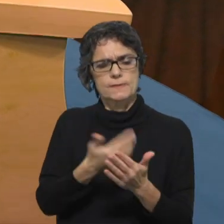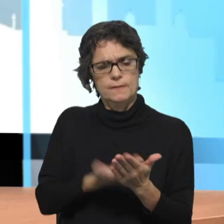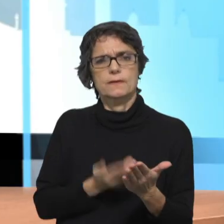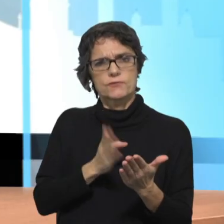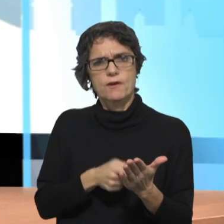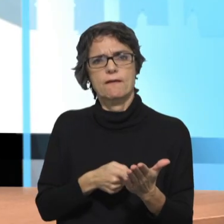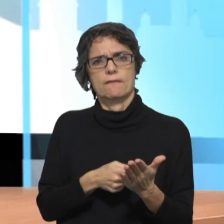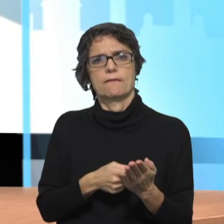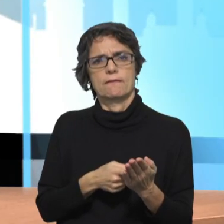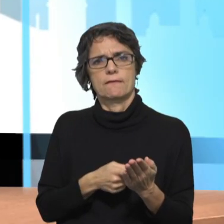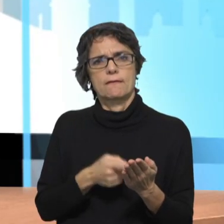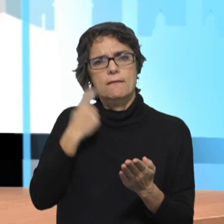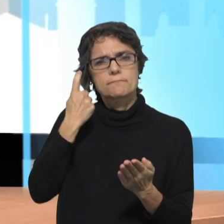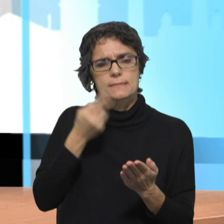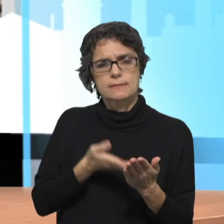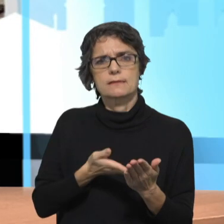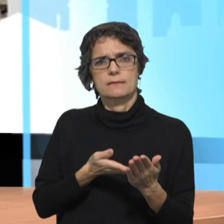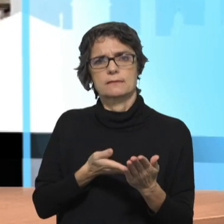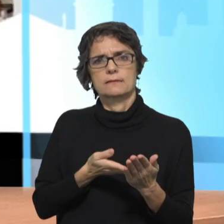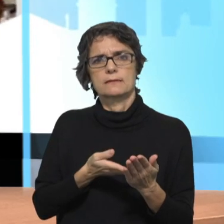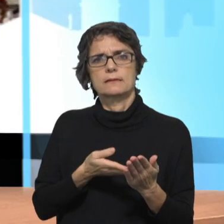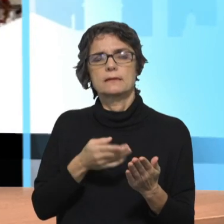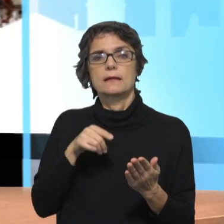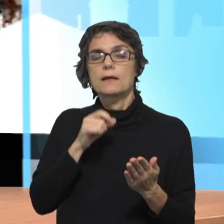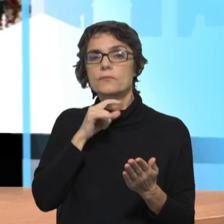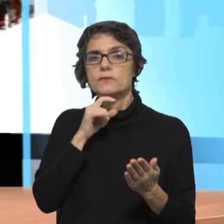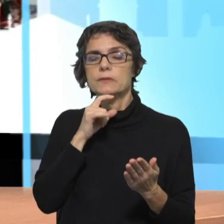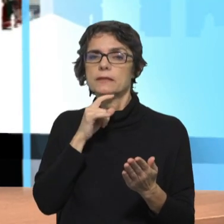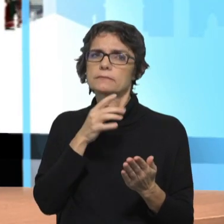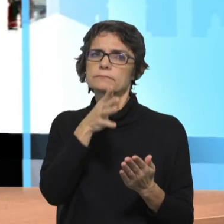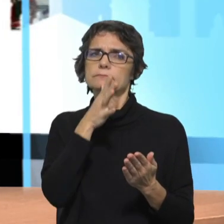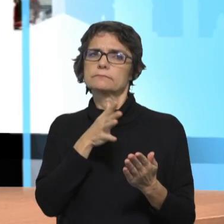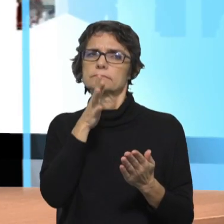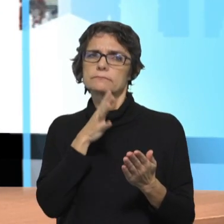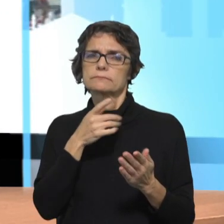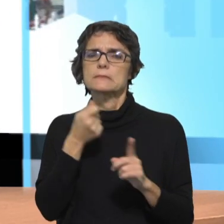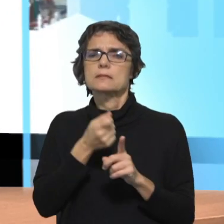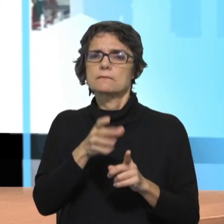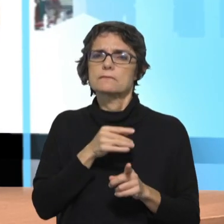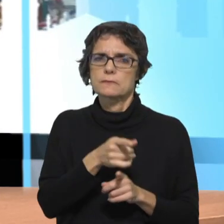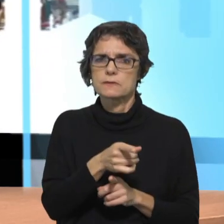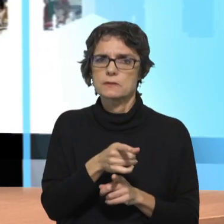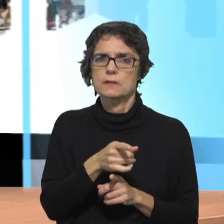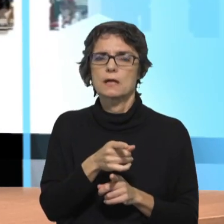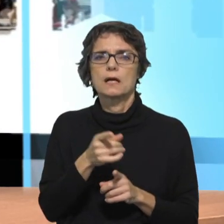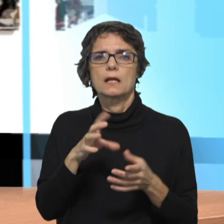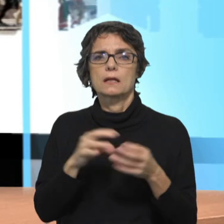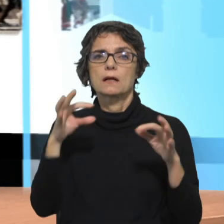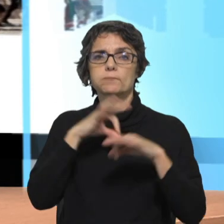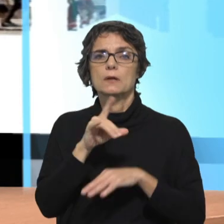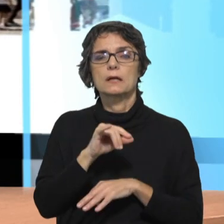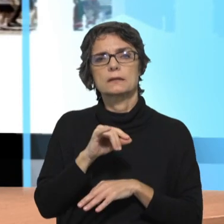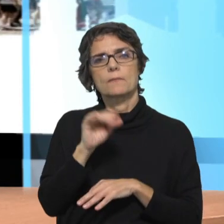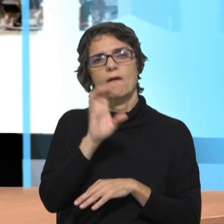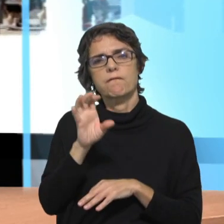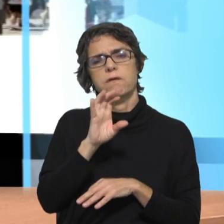mais profundo daquilo que vai escutar e daí poder colher também alguns desafios, sobretudo espirituais e pastorais. O